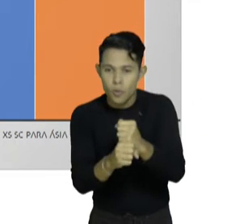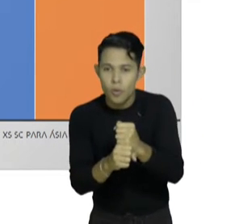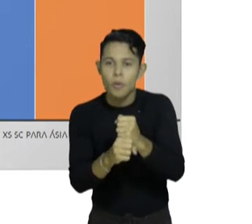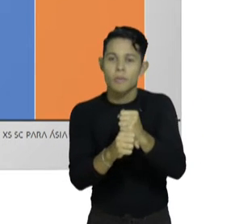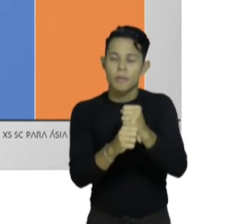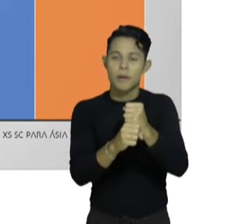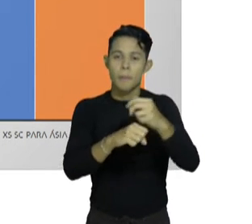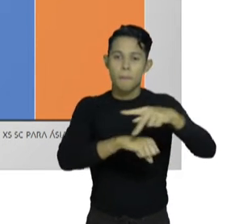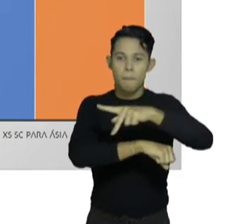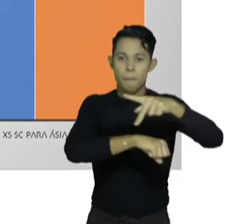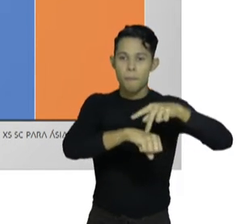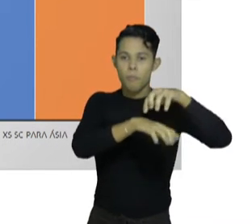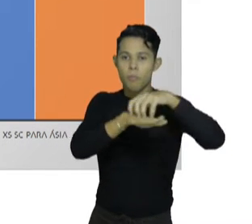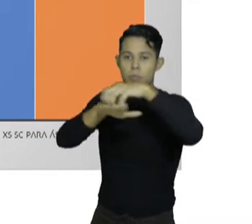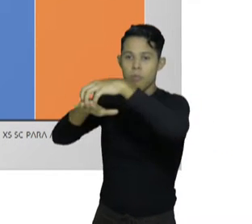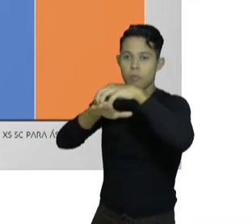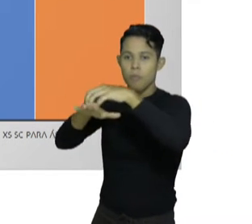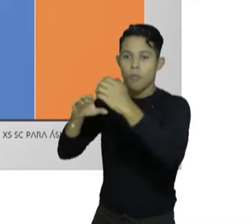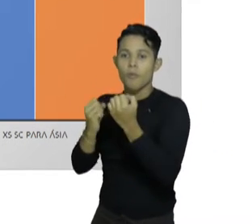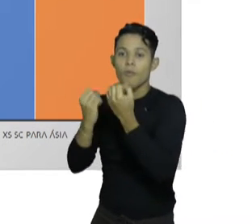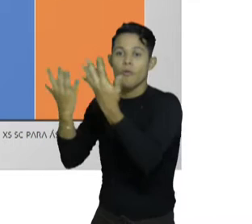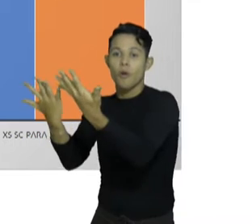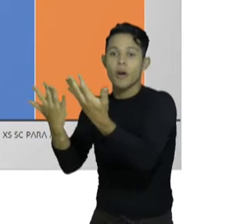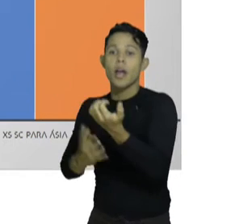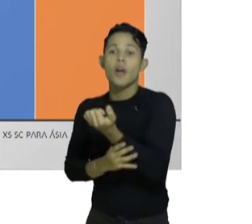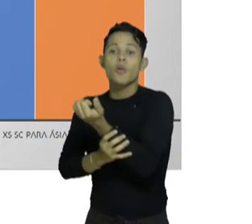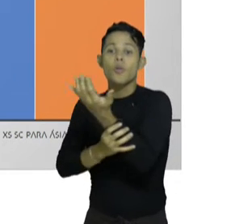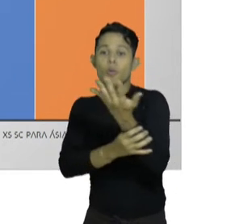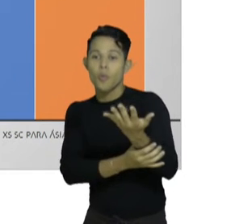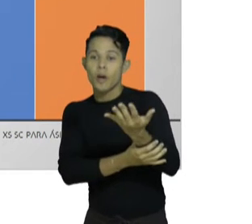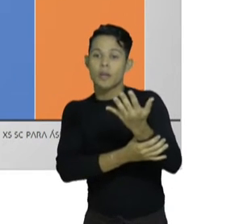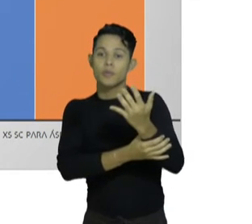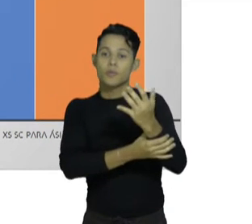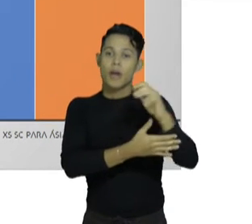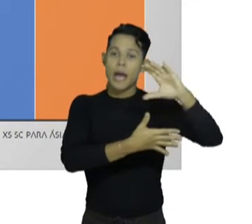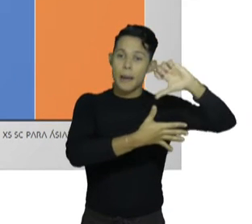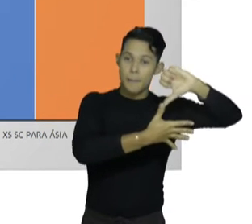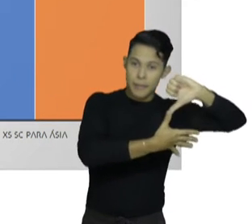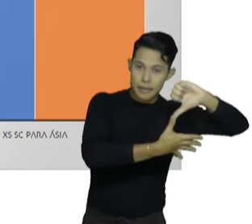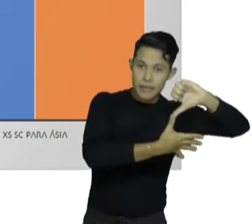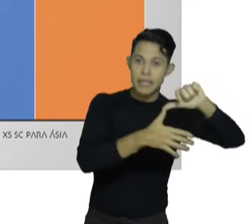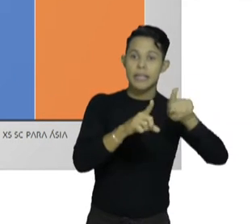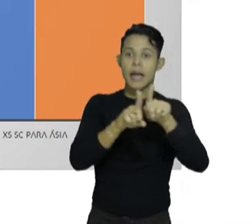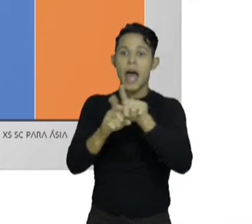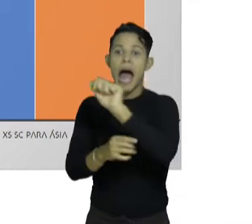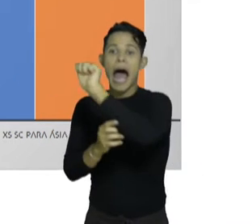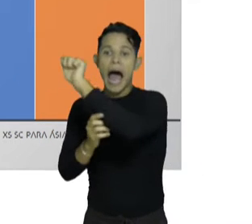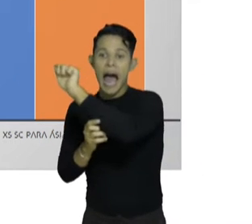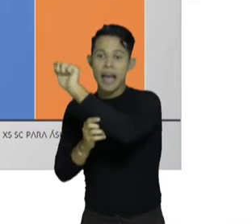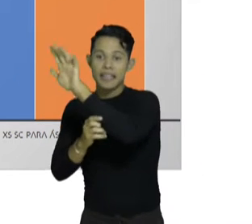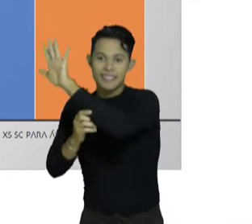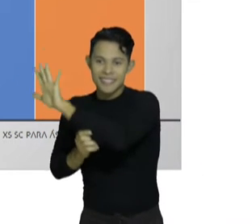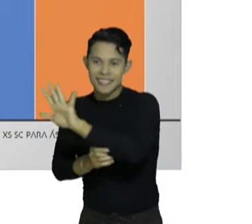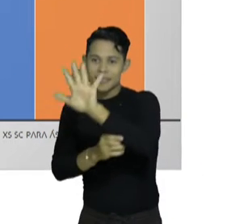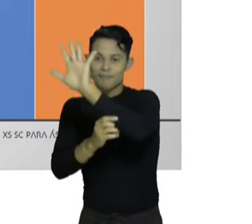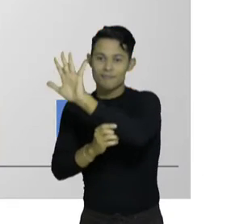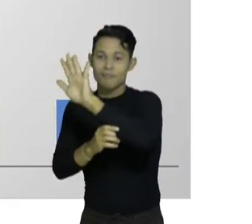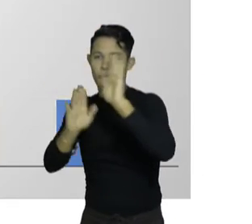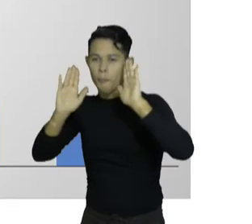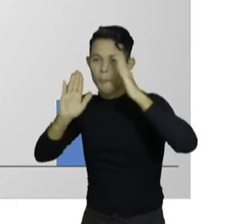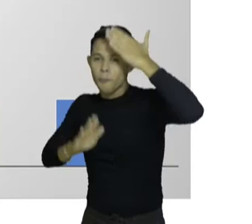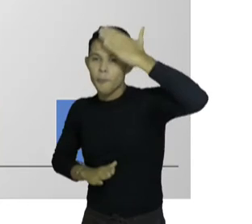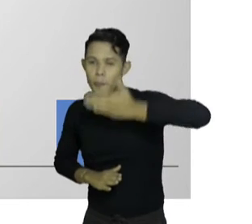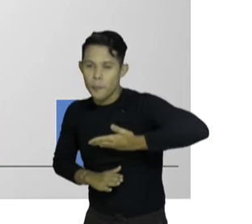Catarina quanto que subiu pro Mercosul quanto que subiu pra América do Sul e quanto pra Ásia para mostrar que a Ásia tem um crescimento exponencial